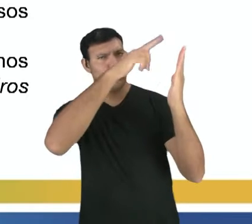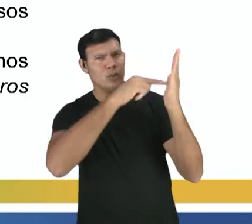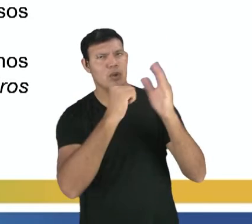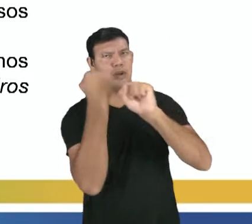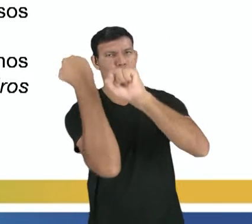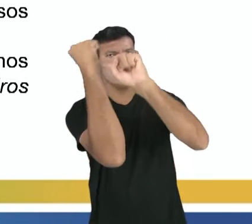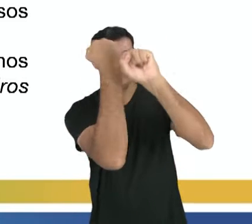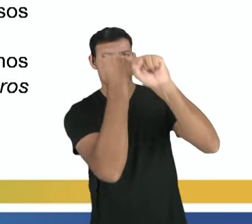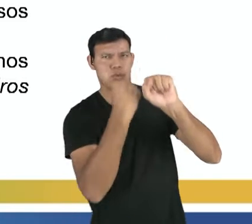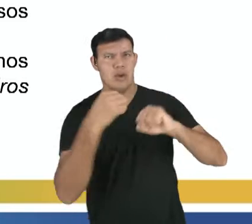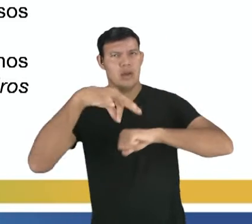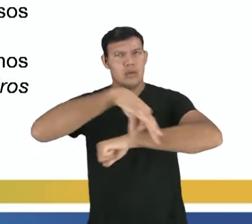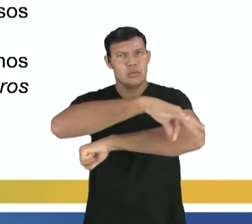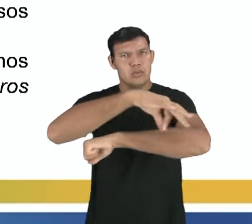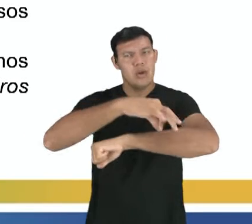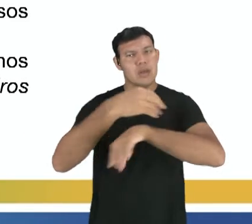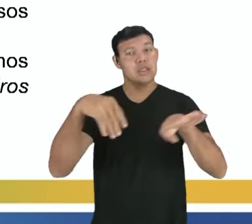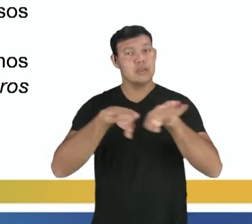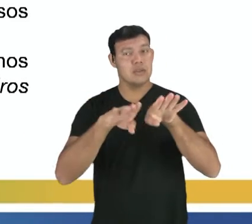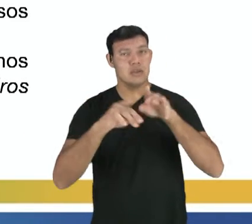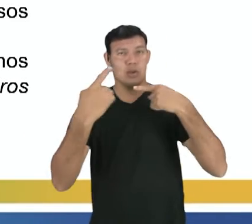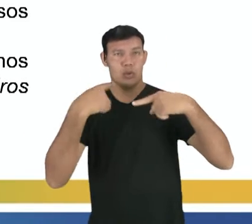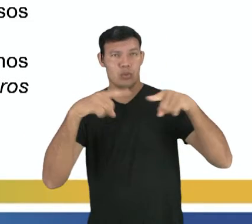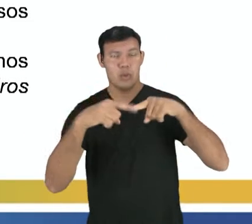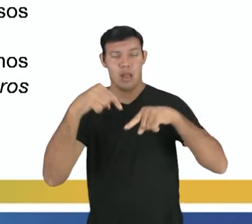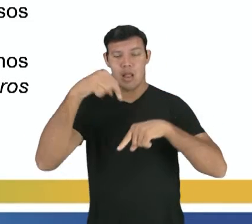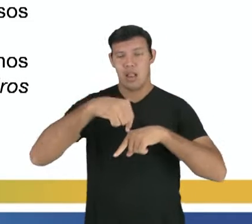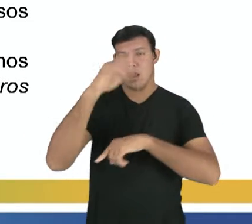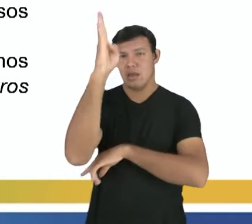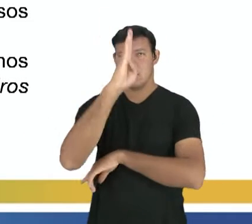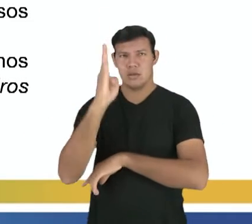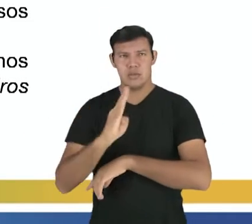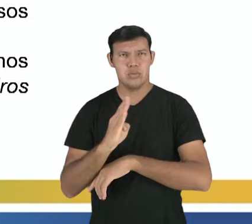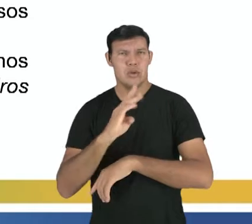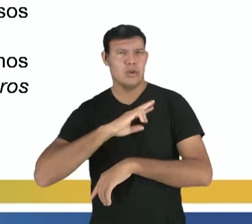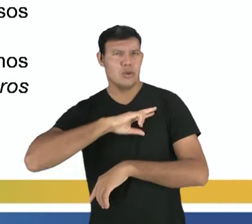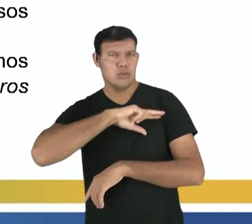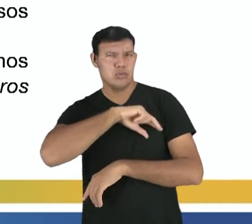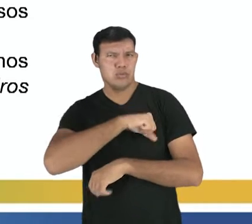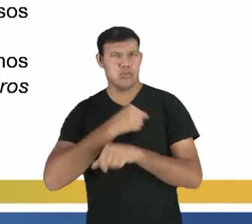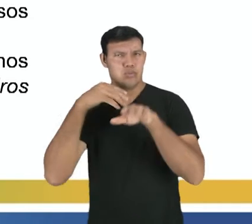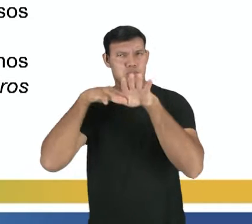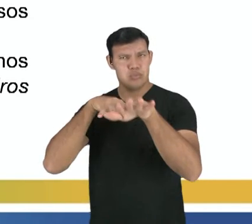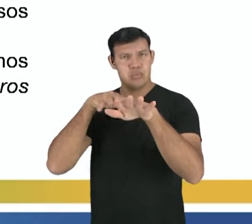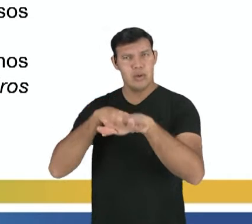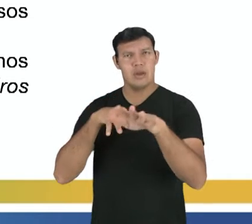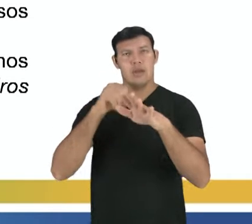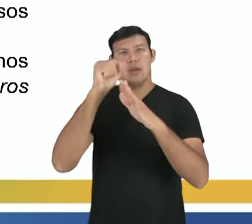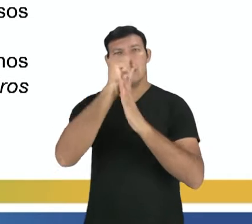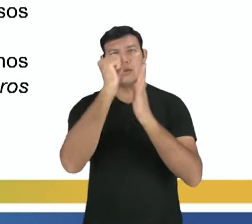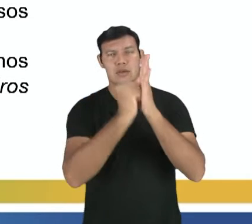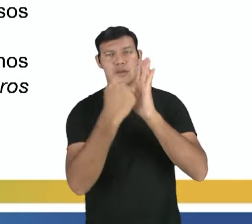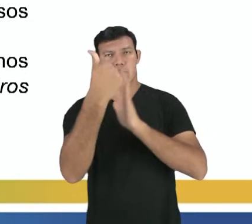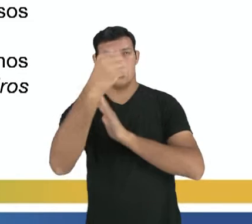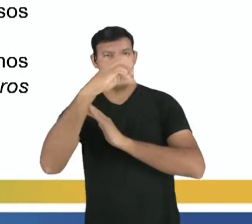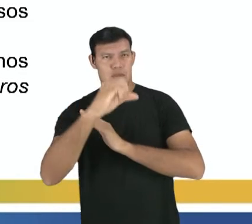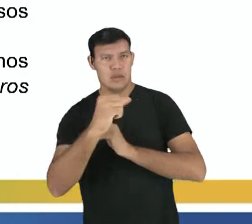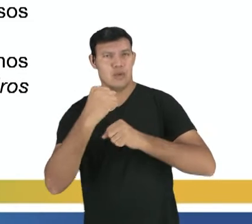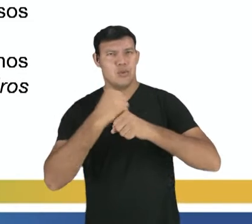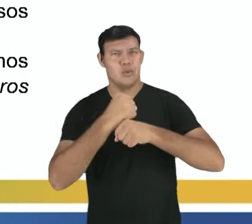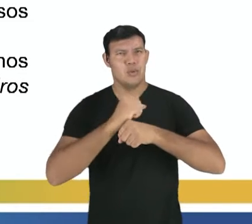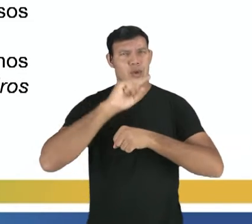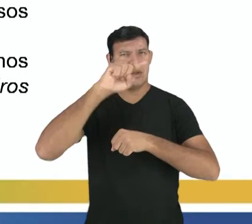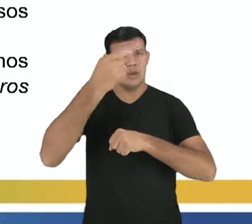pintura, escultura, arquitetura e música. No Brasil, o movimento romântico começa em meados do século XIX, anos depois